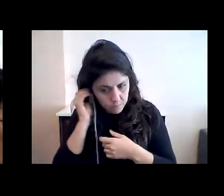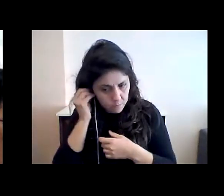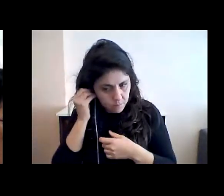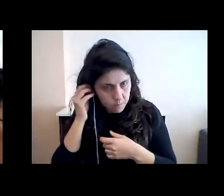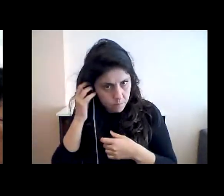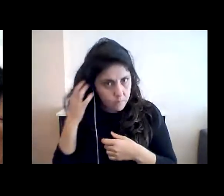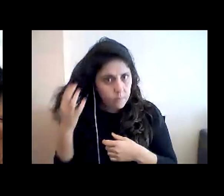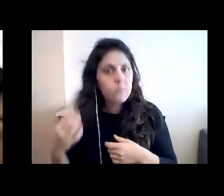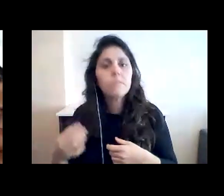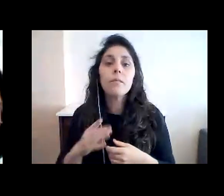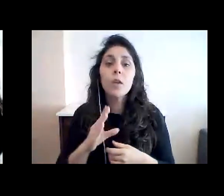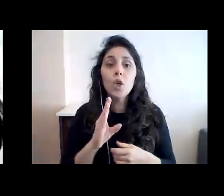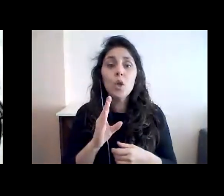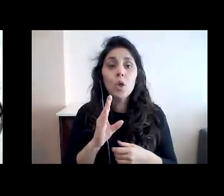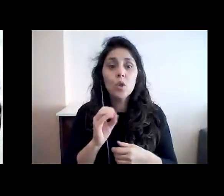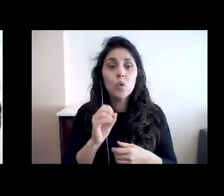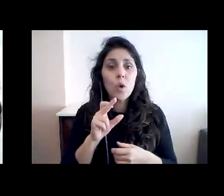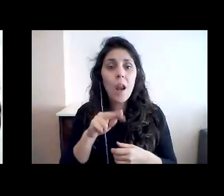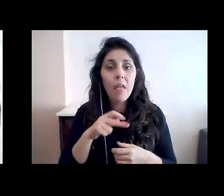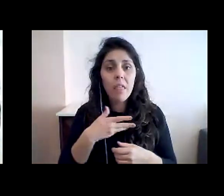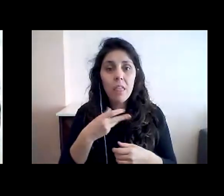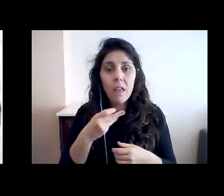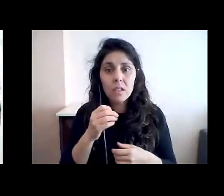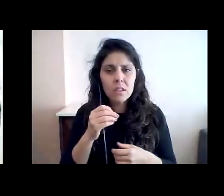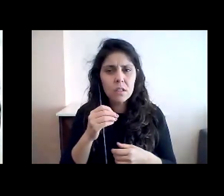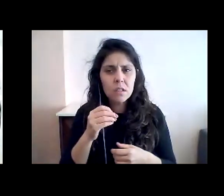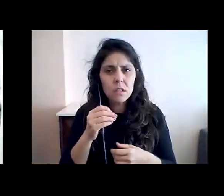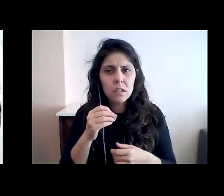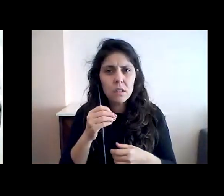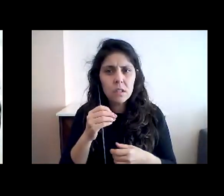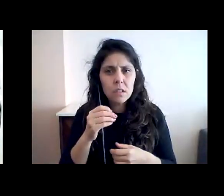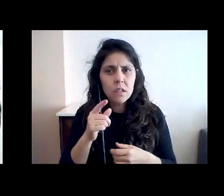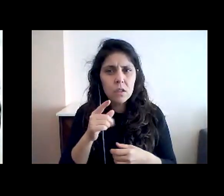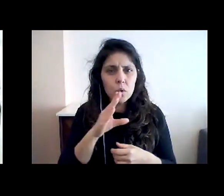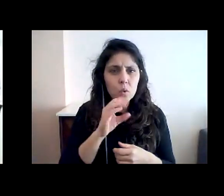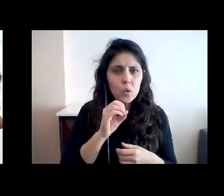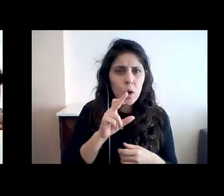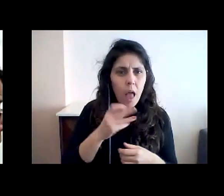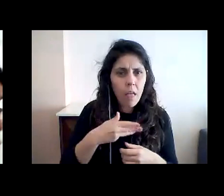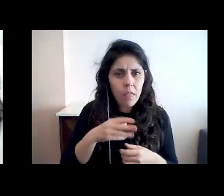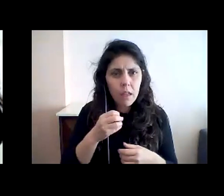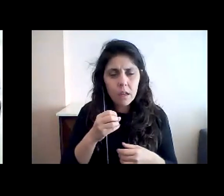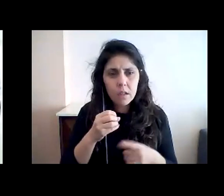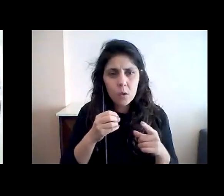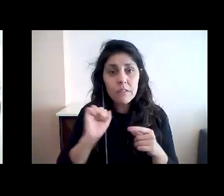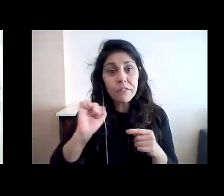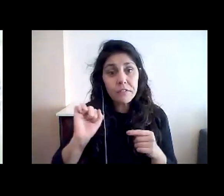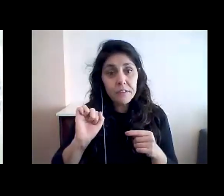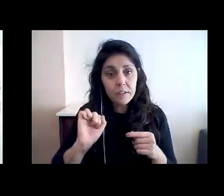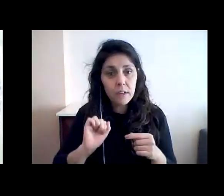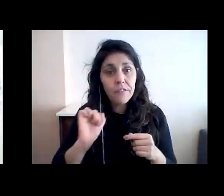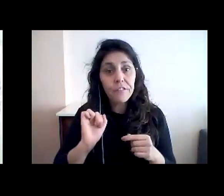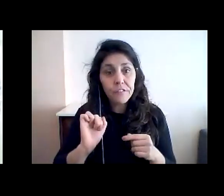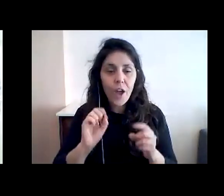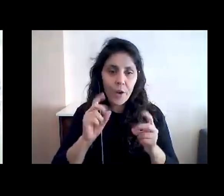De jornadas ou... Gmail. Sim, mas o das jornadas ou o meu? O seu. Ah,